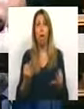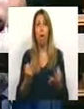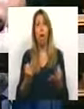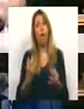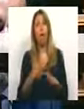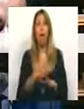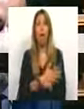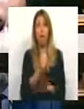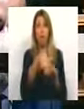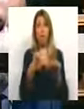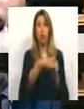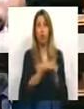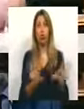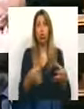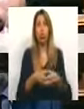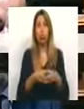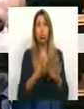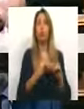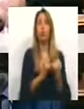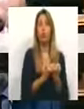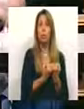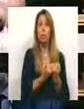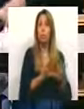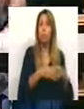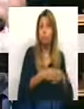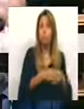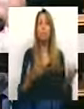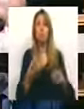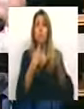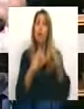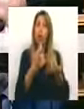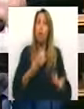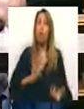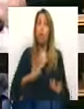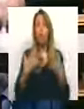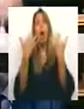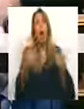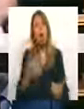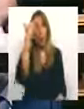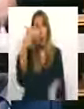colaboração, onde fazia parte dos corpos sociais? Responda-me só esta pergunta e depois do resto tira as suas ilações.